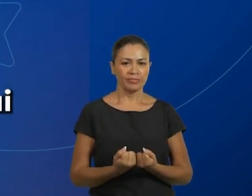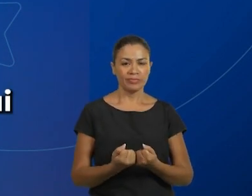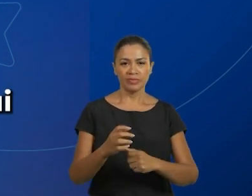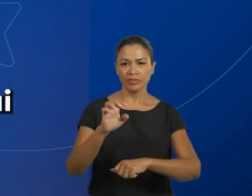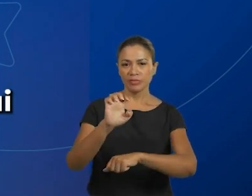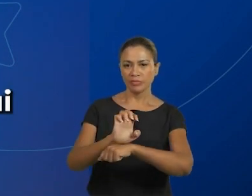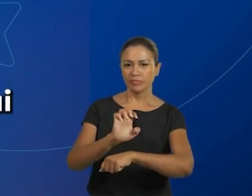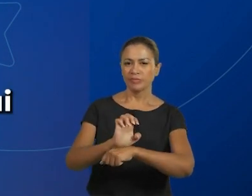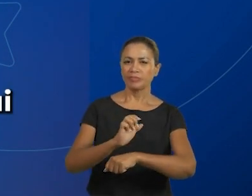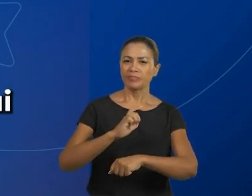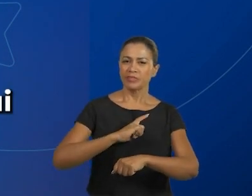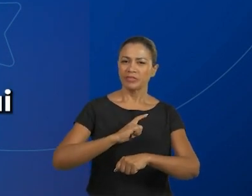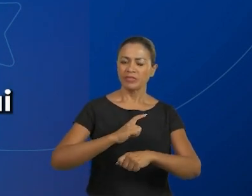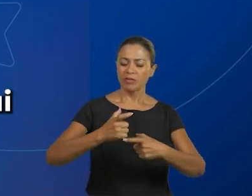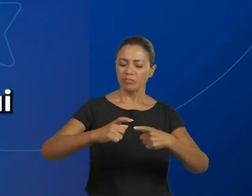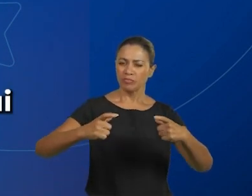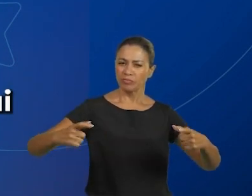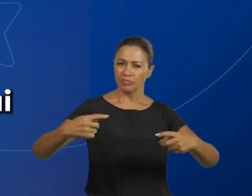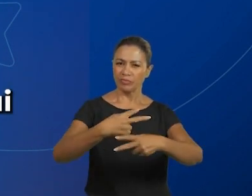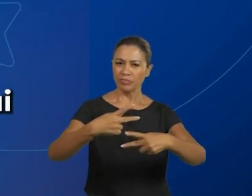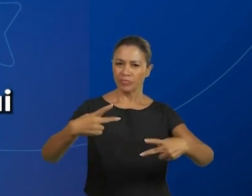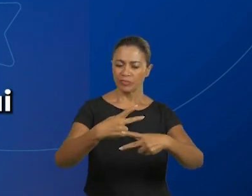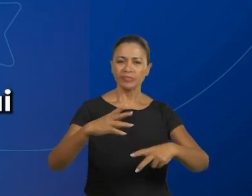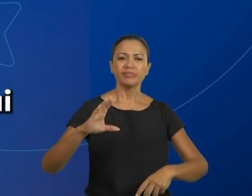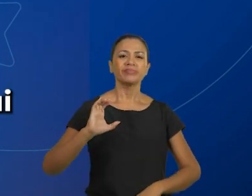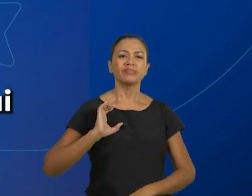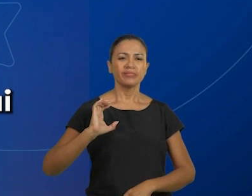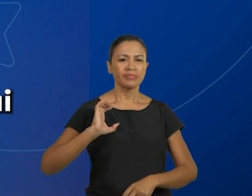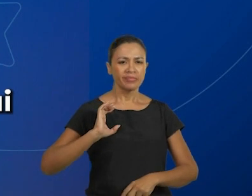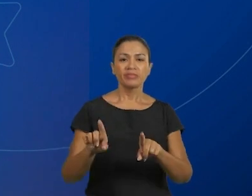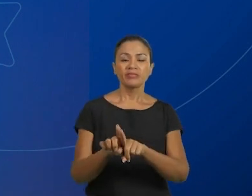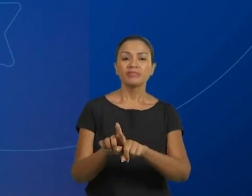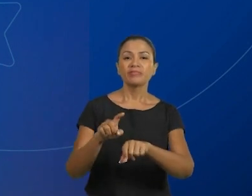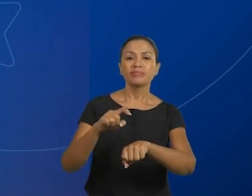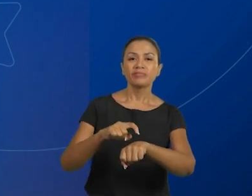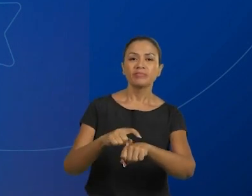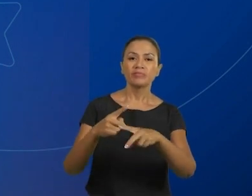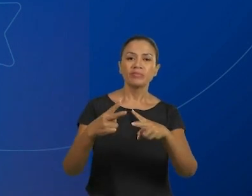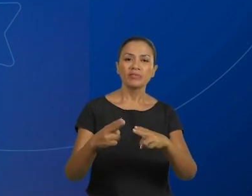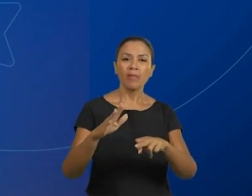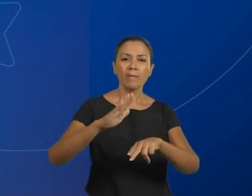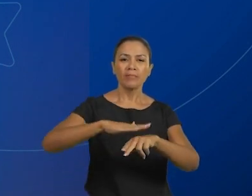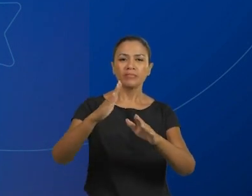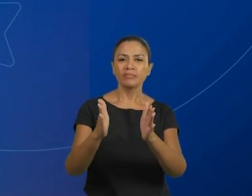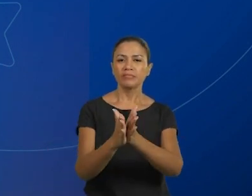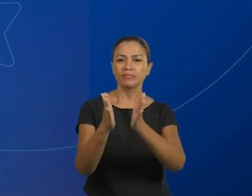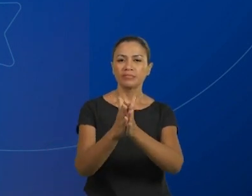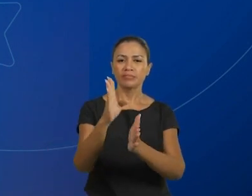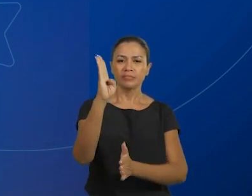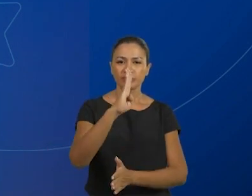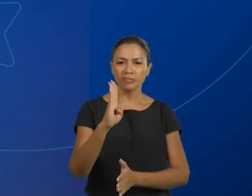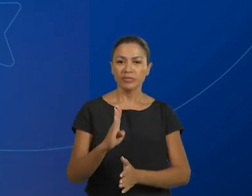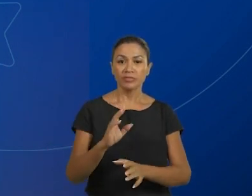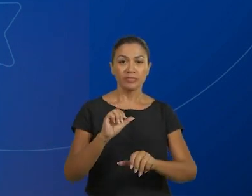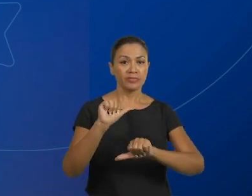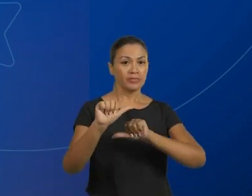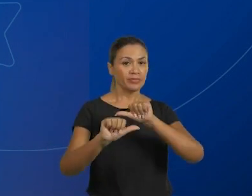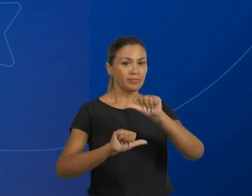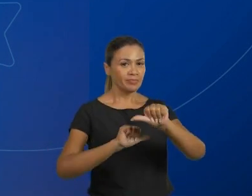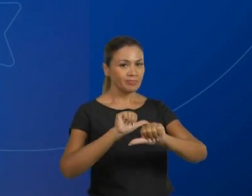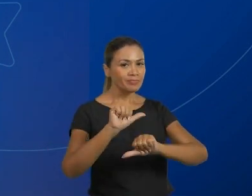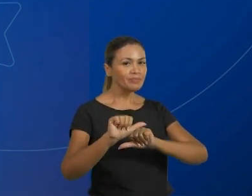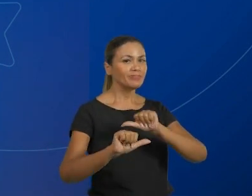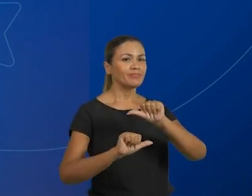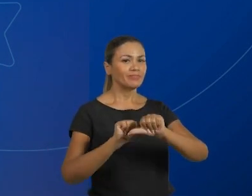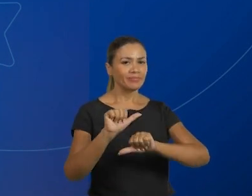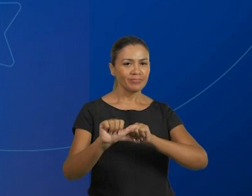podemos aceitar um estado que possui uma das maiores diversidades de riquezas e, ao mesmo tempo, considerado um dos mais pobres do Brasil. Pela